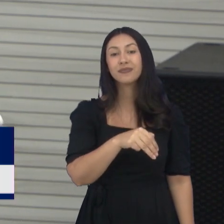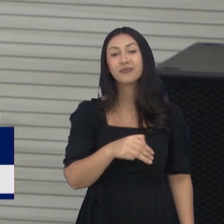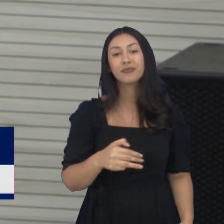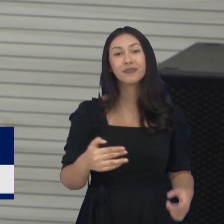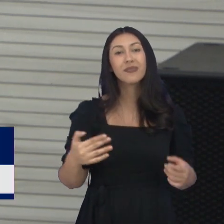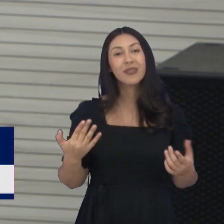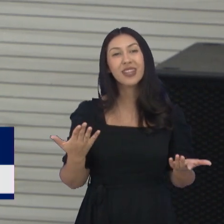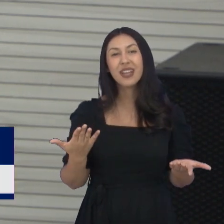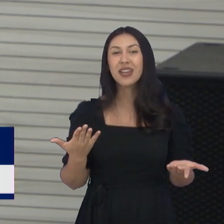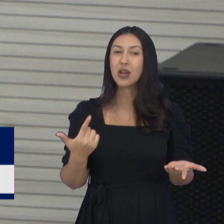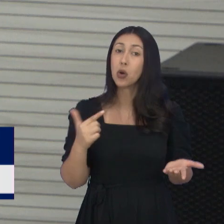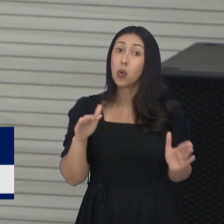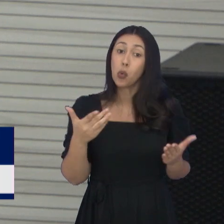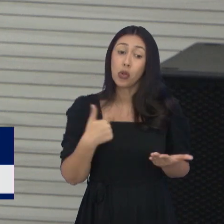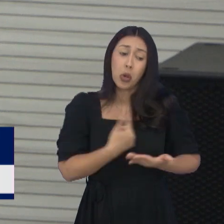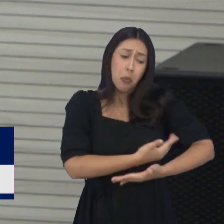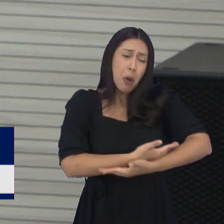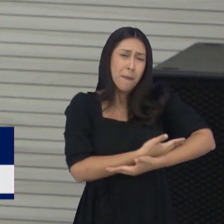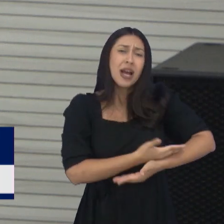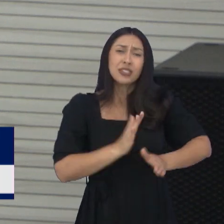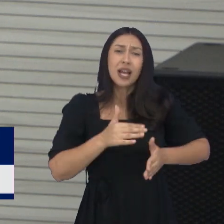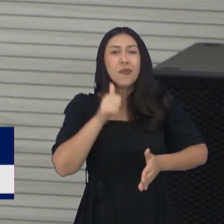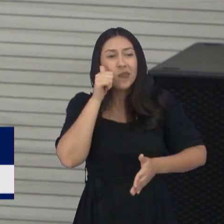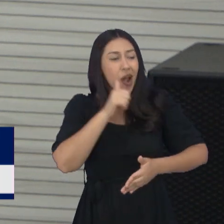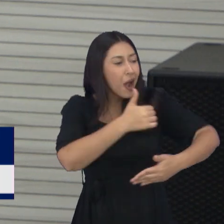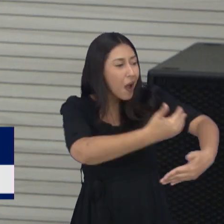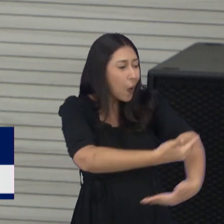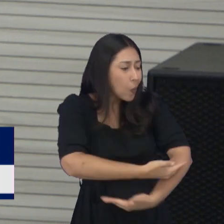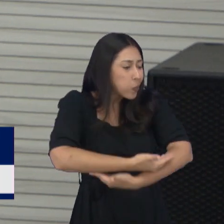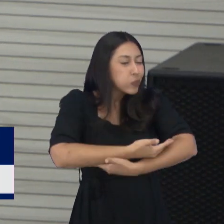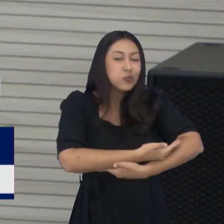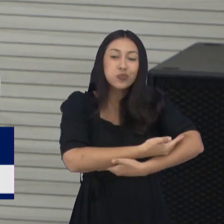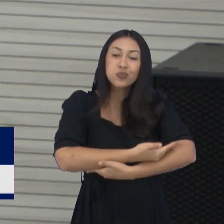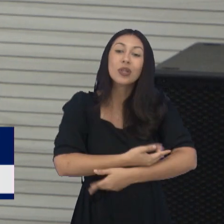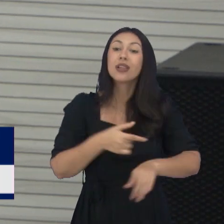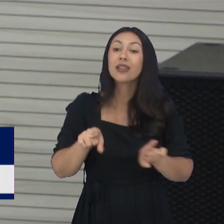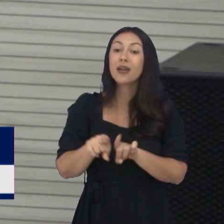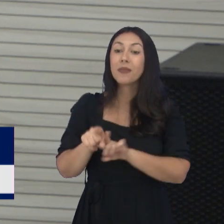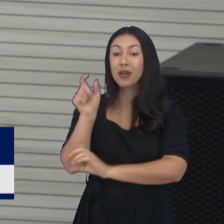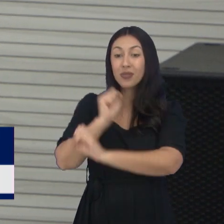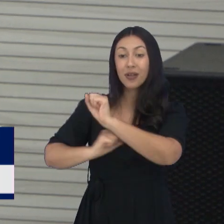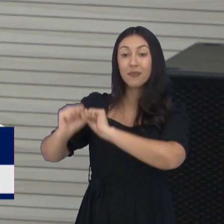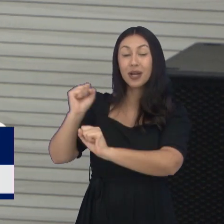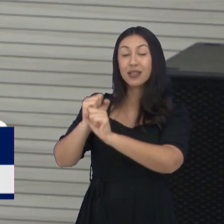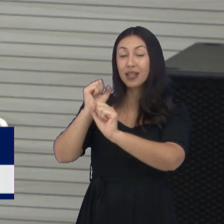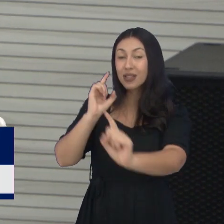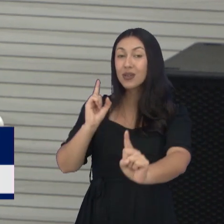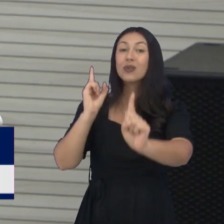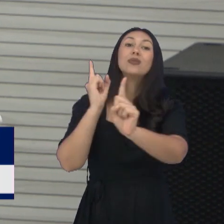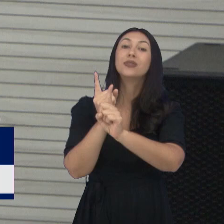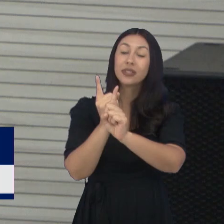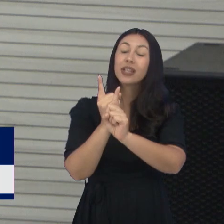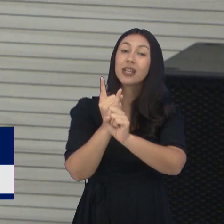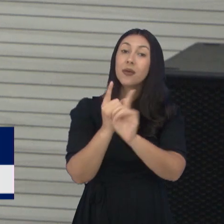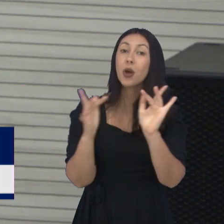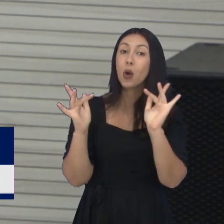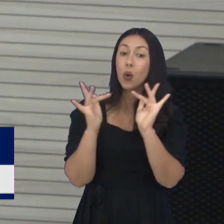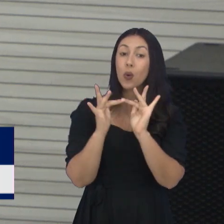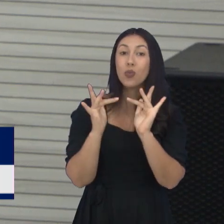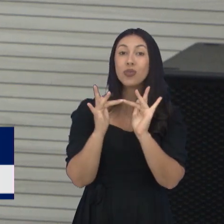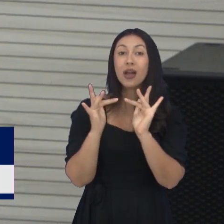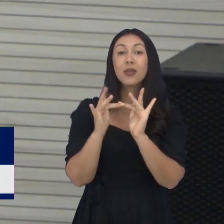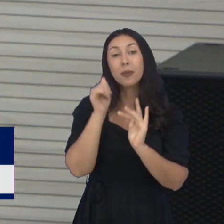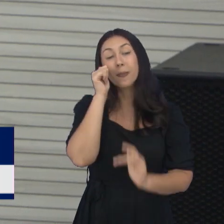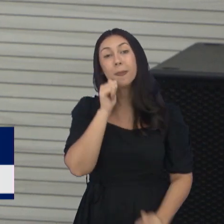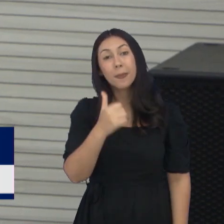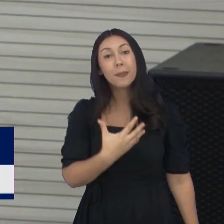me pegou no colo, e eu tive a satisfação de reencontrá-la o ano passado, através de um contato da filha,